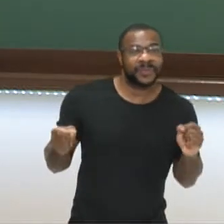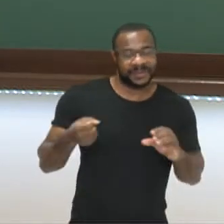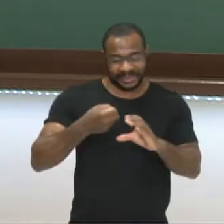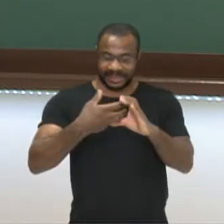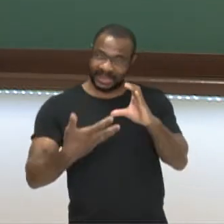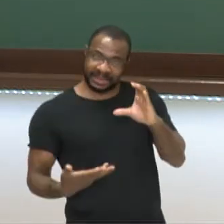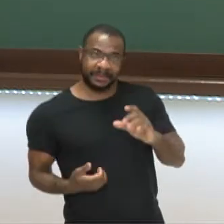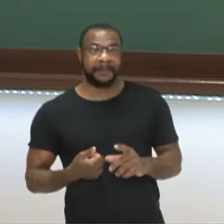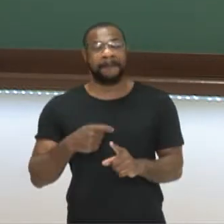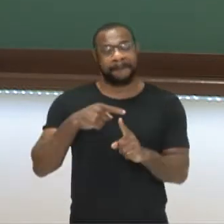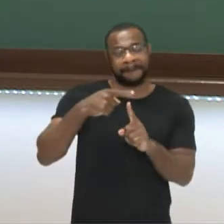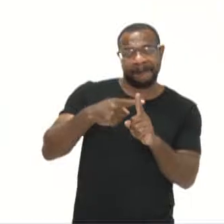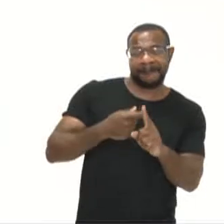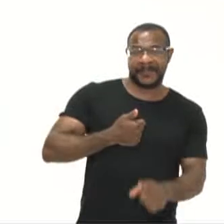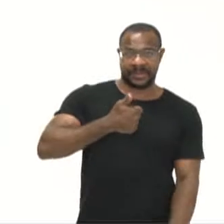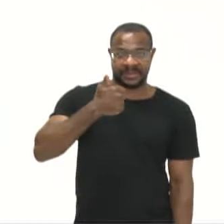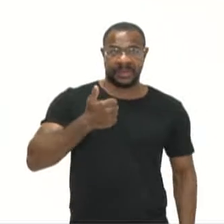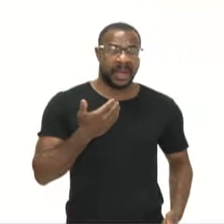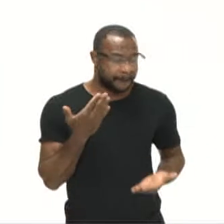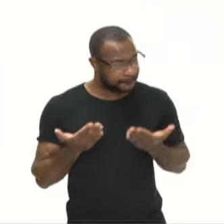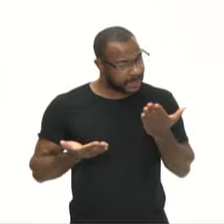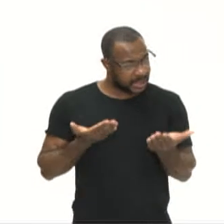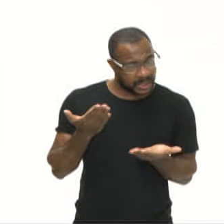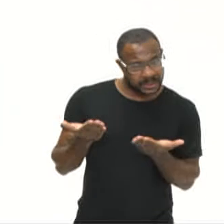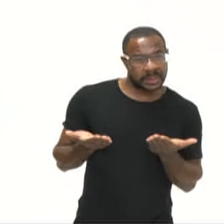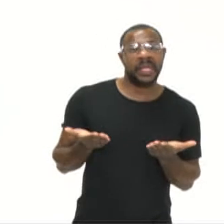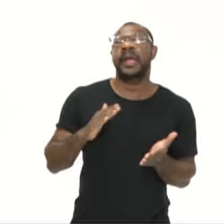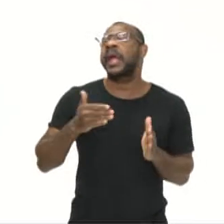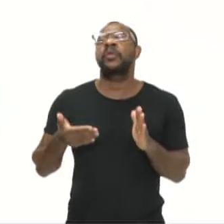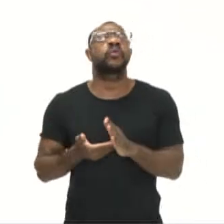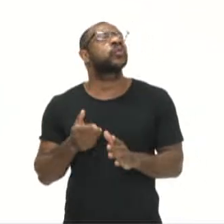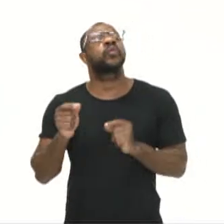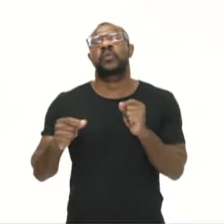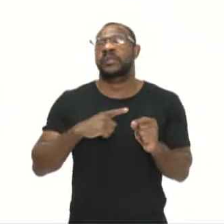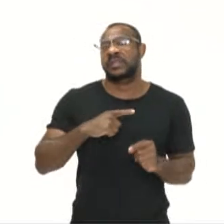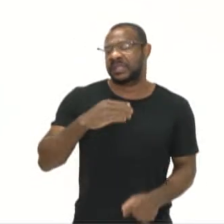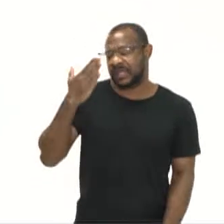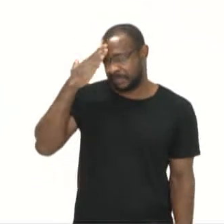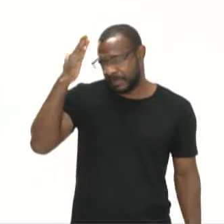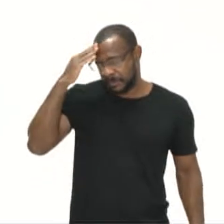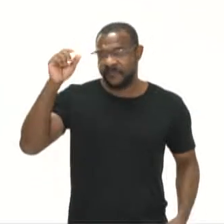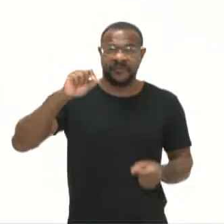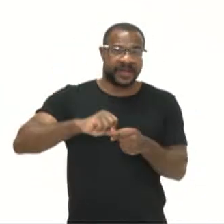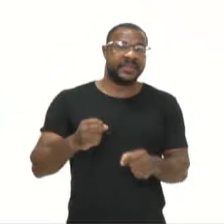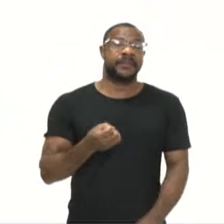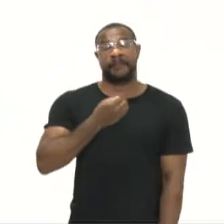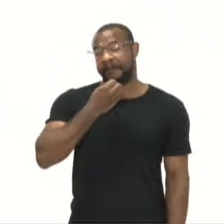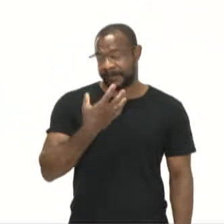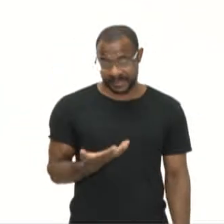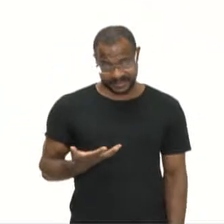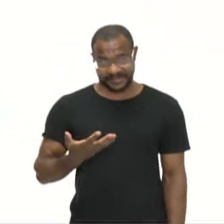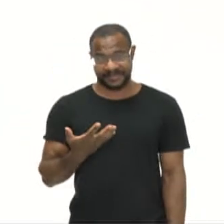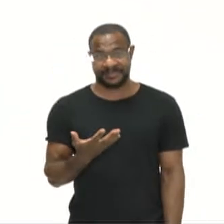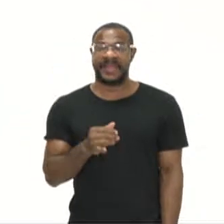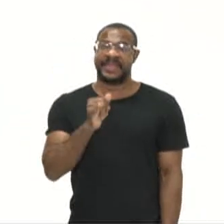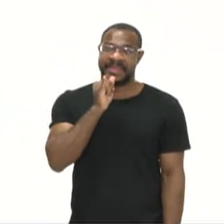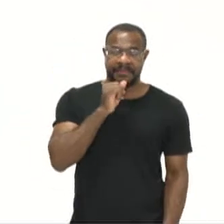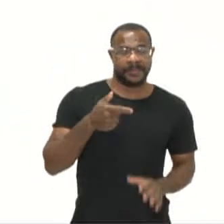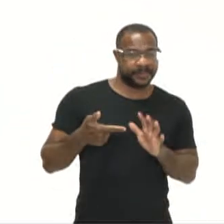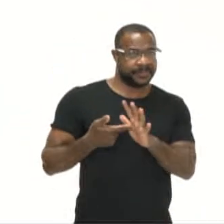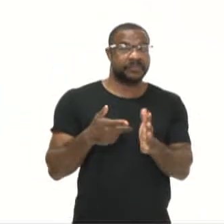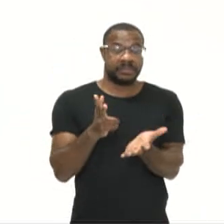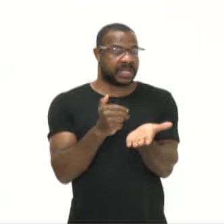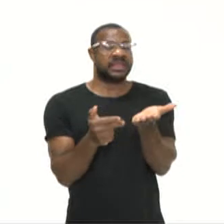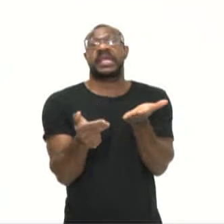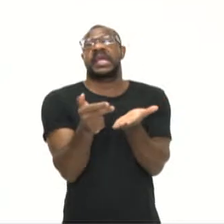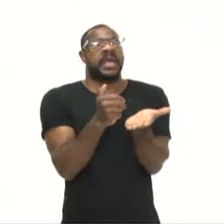características positivas. Habilidades são tudo aquilo que sabemos fazer bem. Por exemplo,